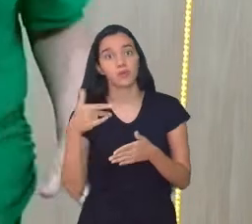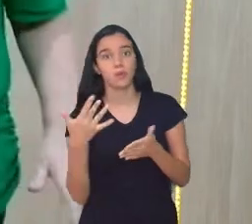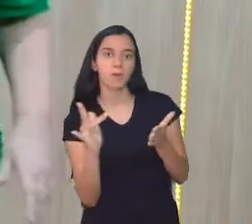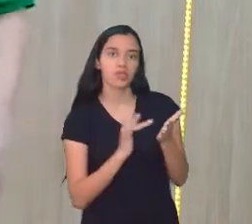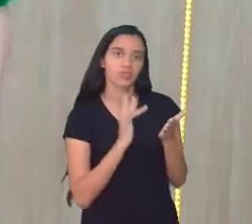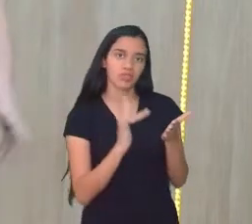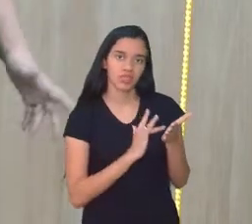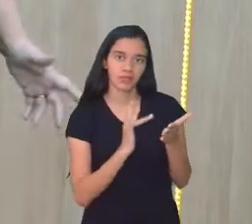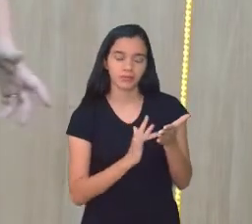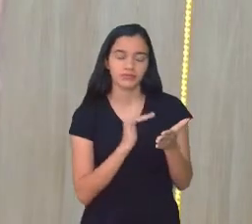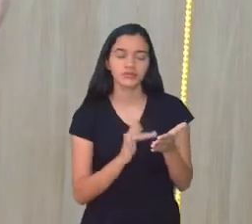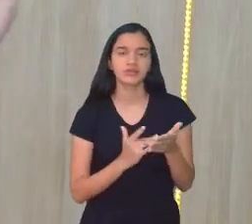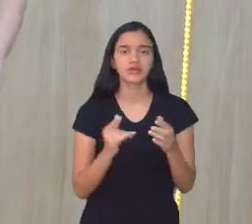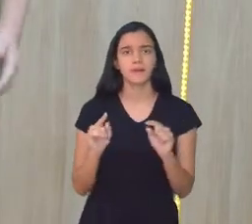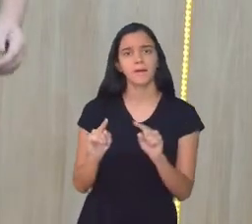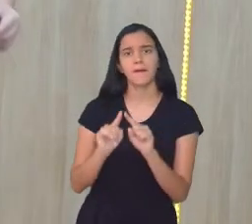tablet,